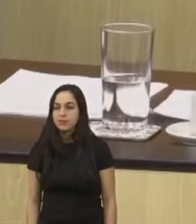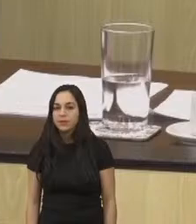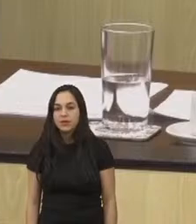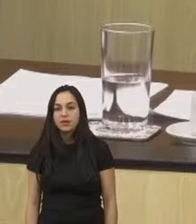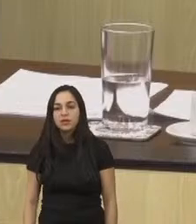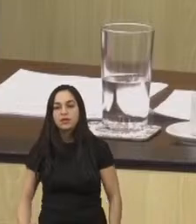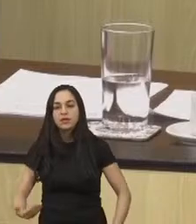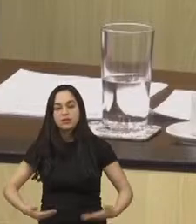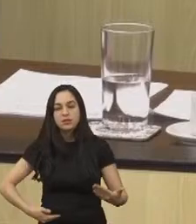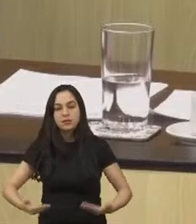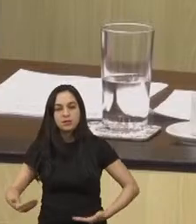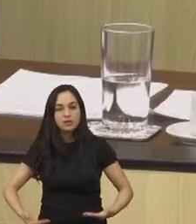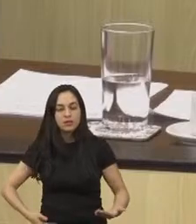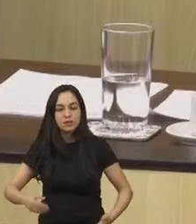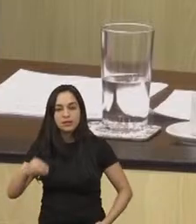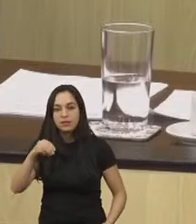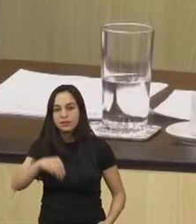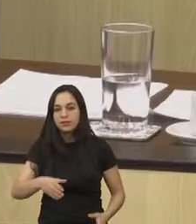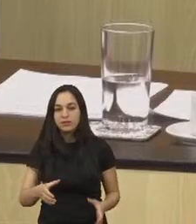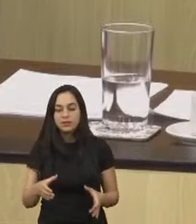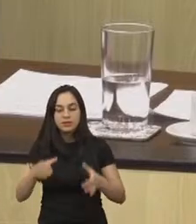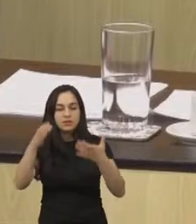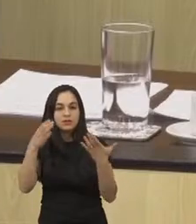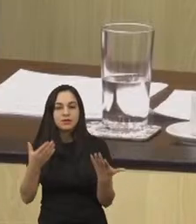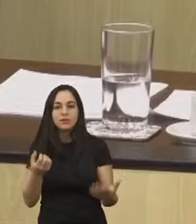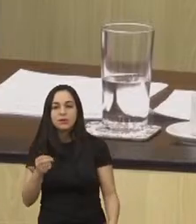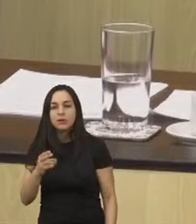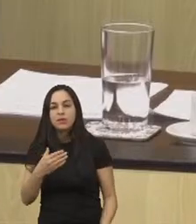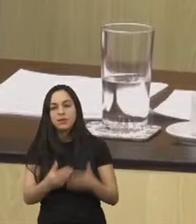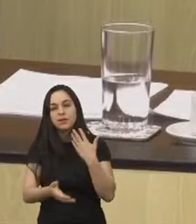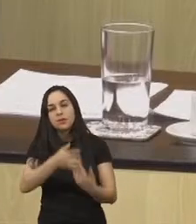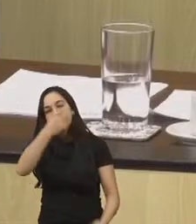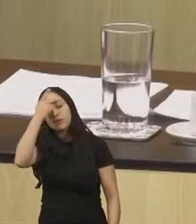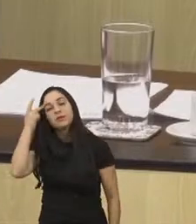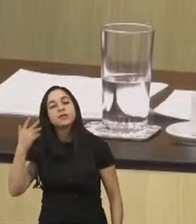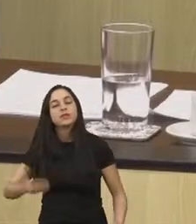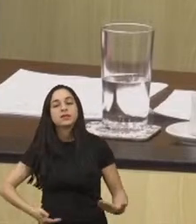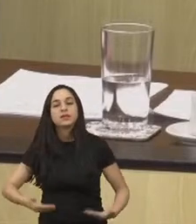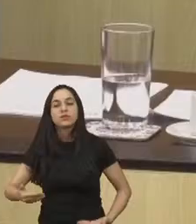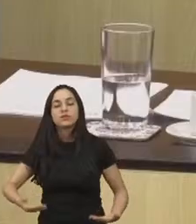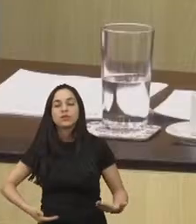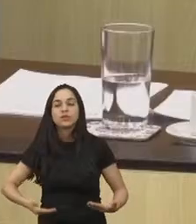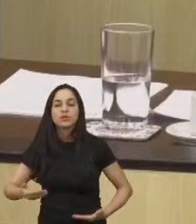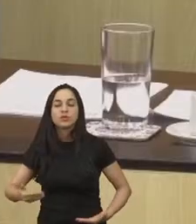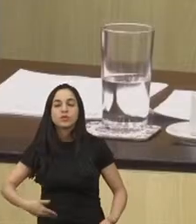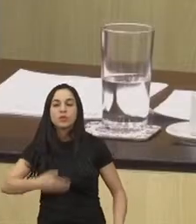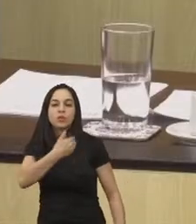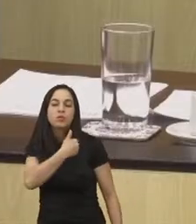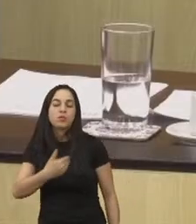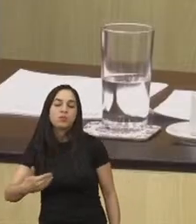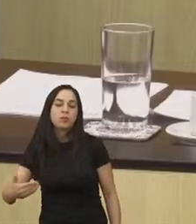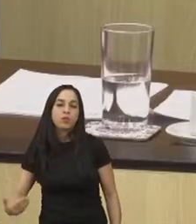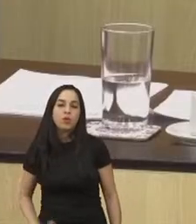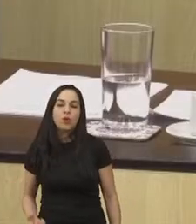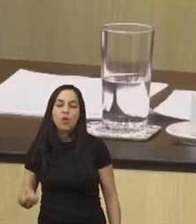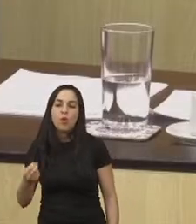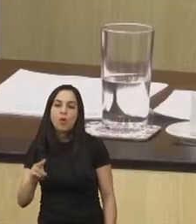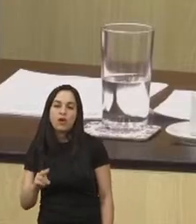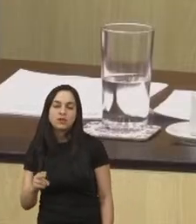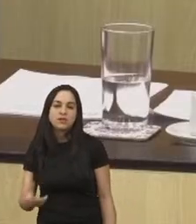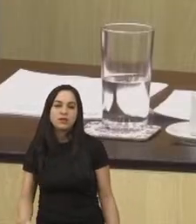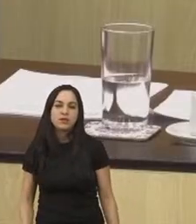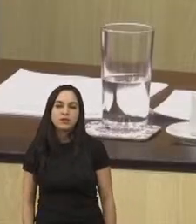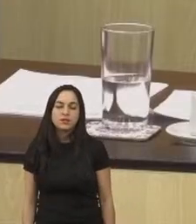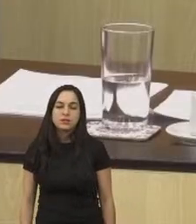secretários municipais ou com qualquer outro servidor ocupante de cargo de direção, chefia ou assessoramento no âmbito